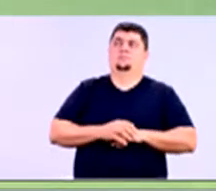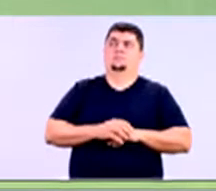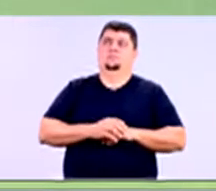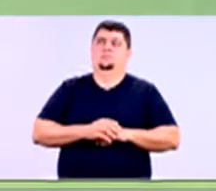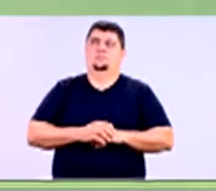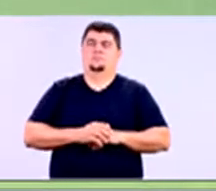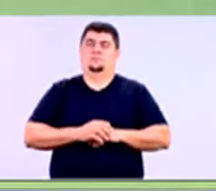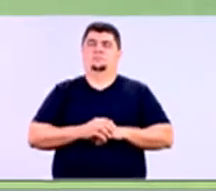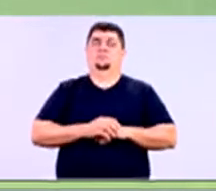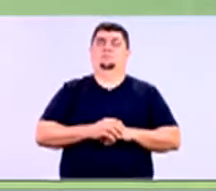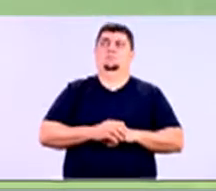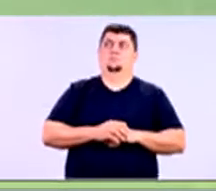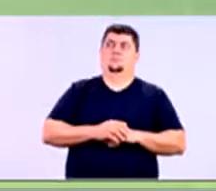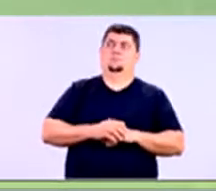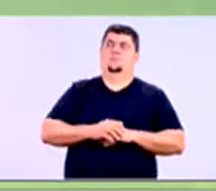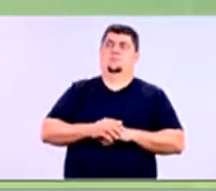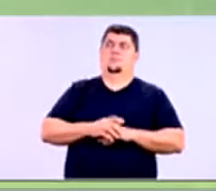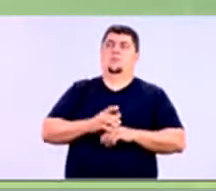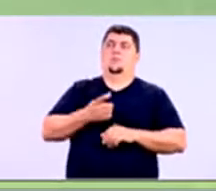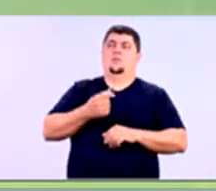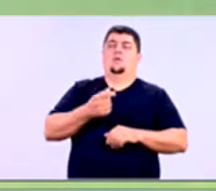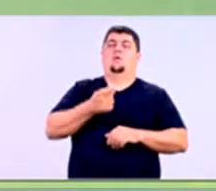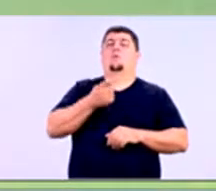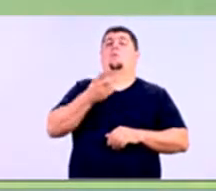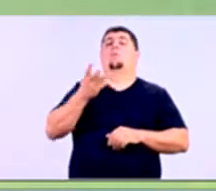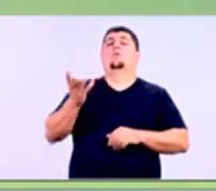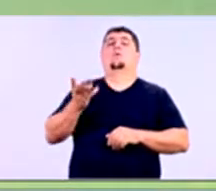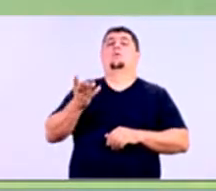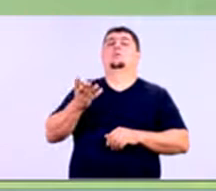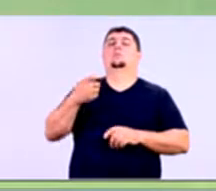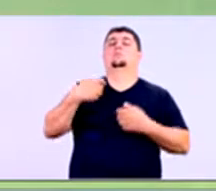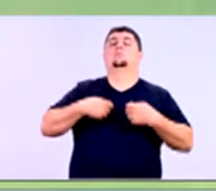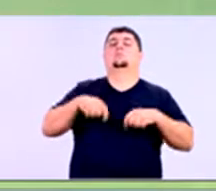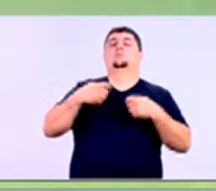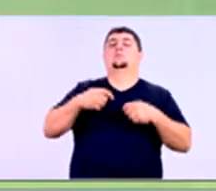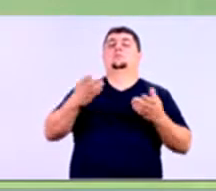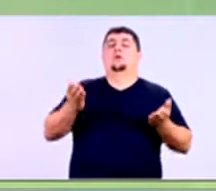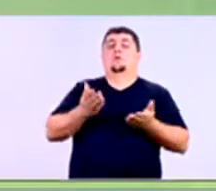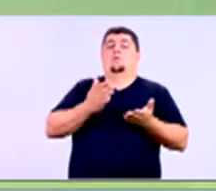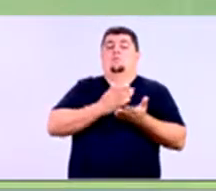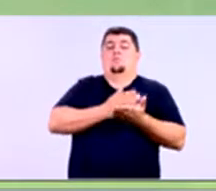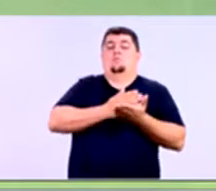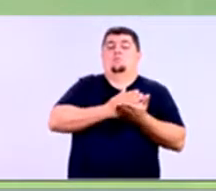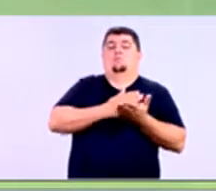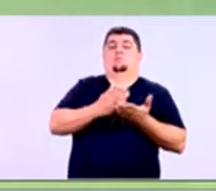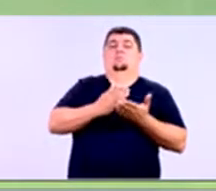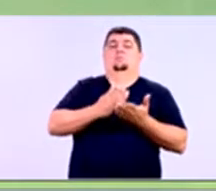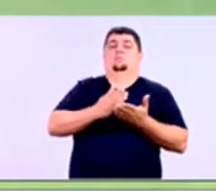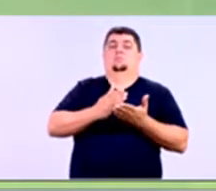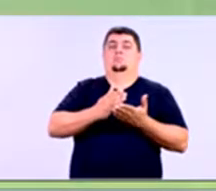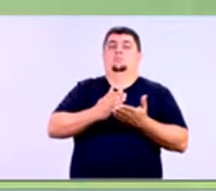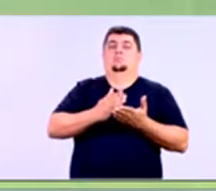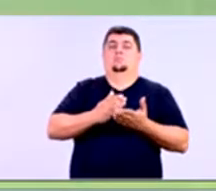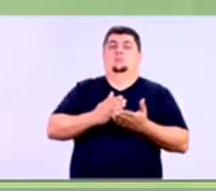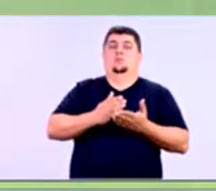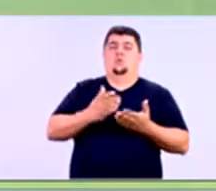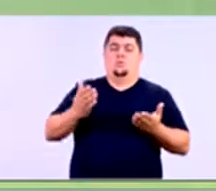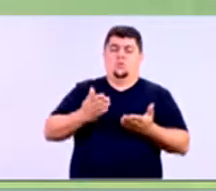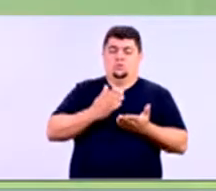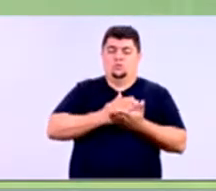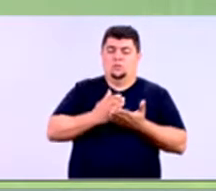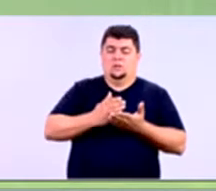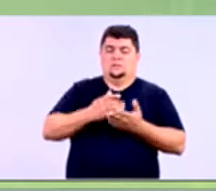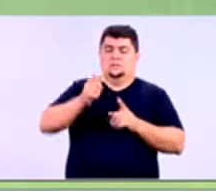Quanto eu preciso investir hoje, ou seja, o